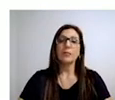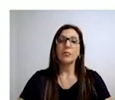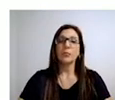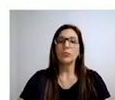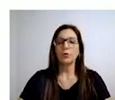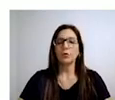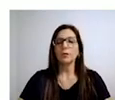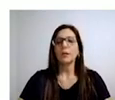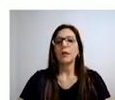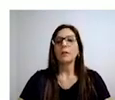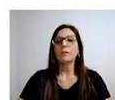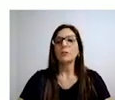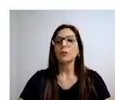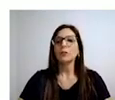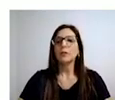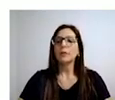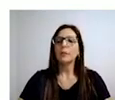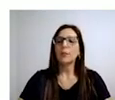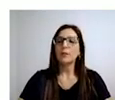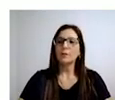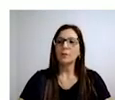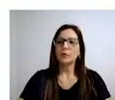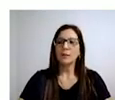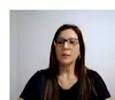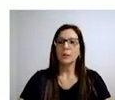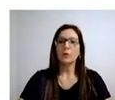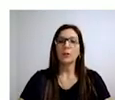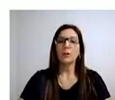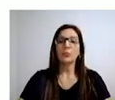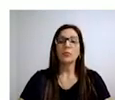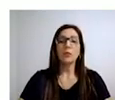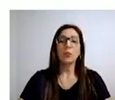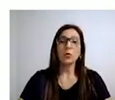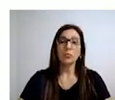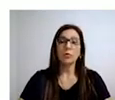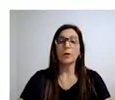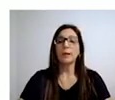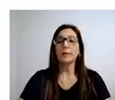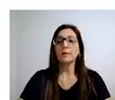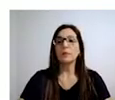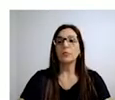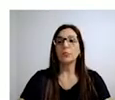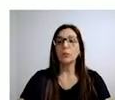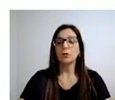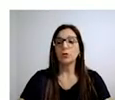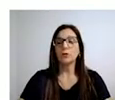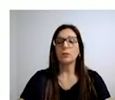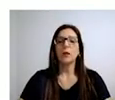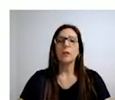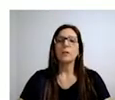23 cromossomos, que vão se unir após a fecundação, formando um zigoto com 46